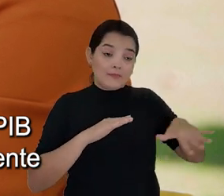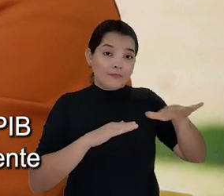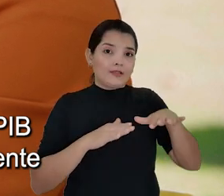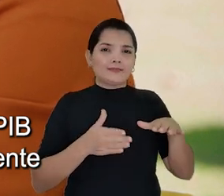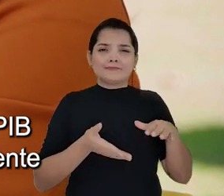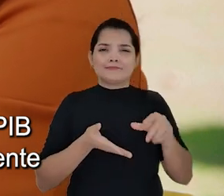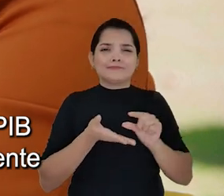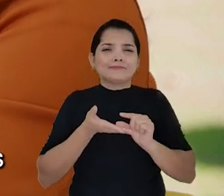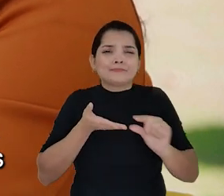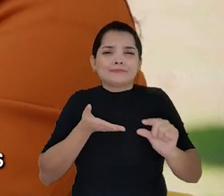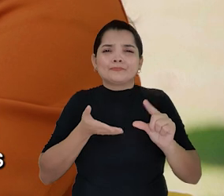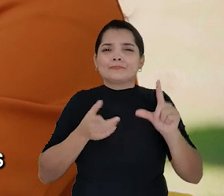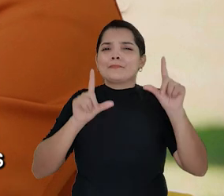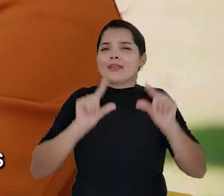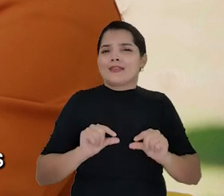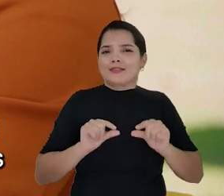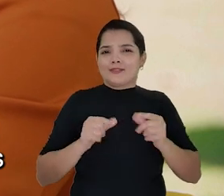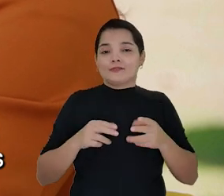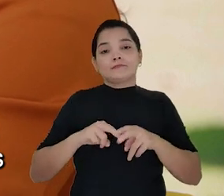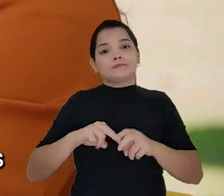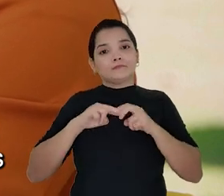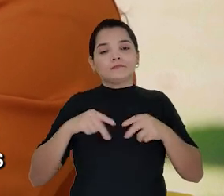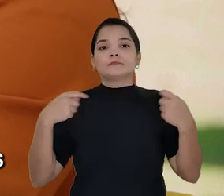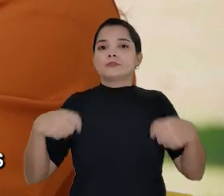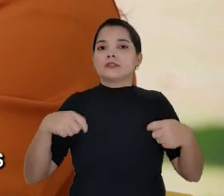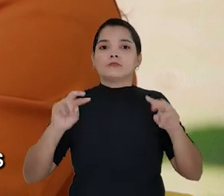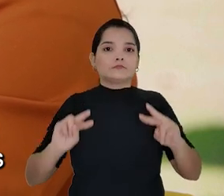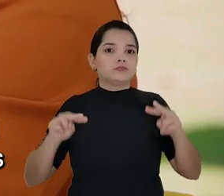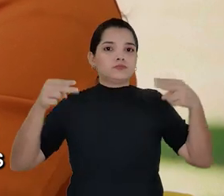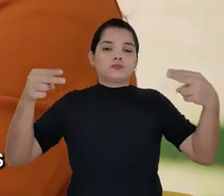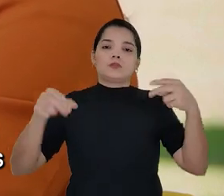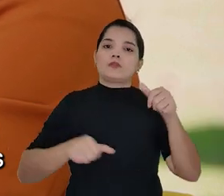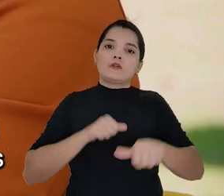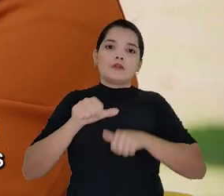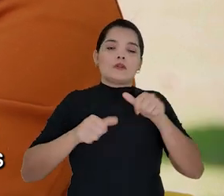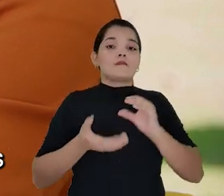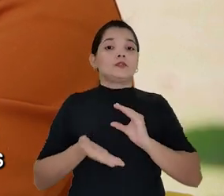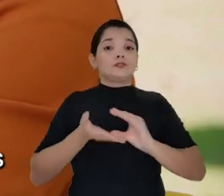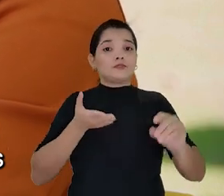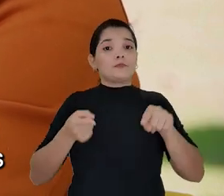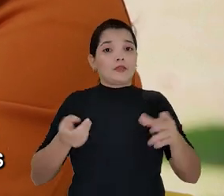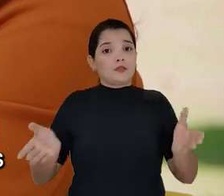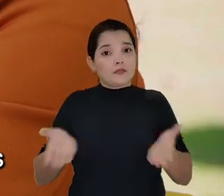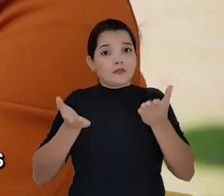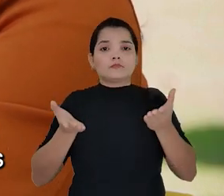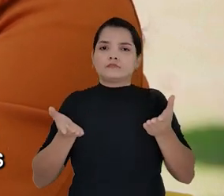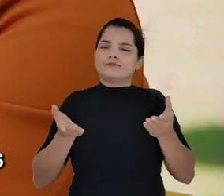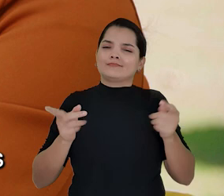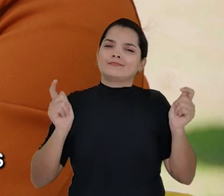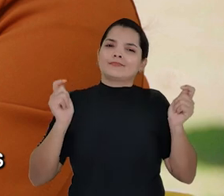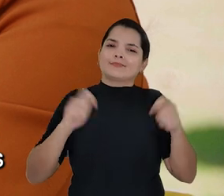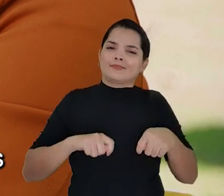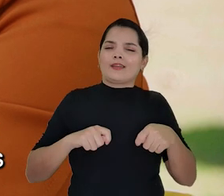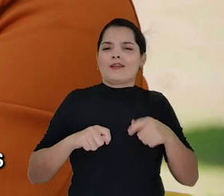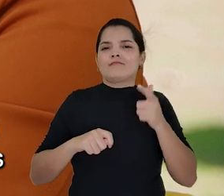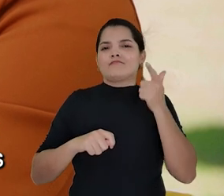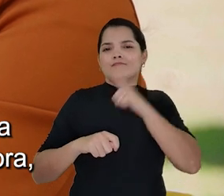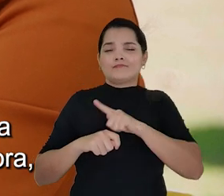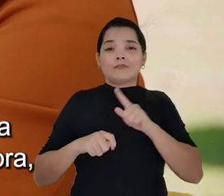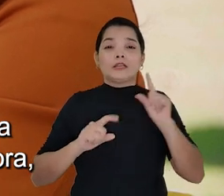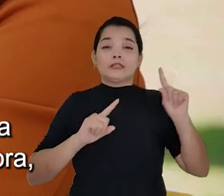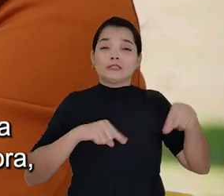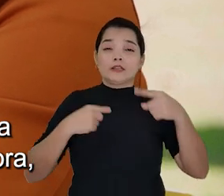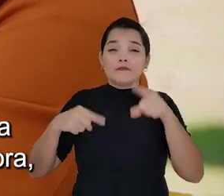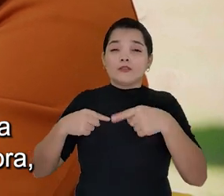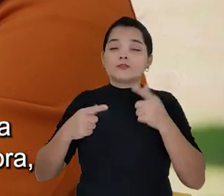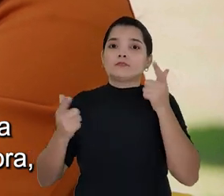menos do que isso então a gente precisa elevar o o patamar de investimentos para que a gente consiga obviamente superar vários